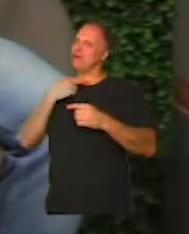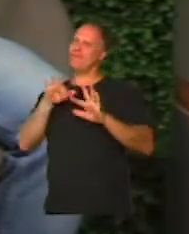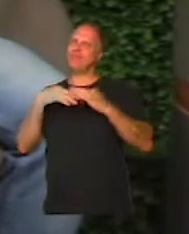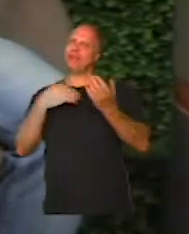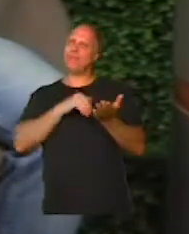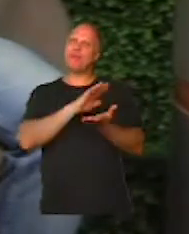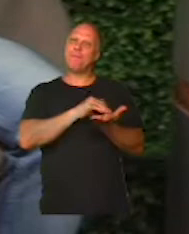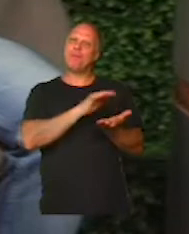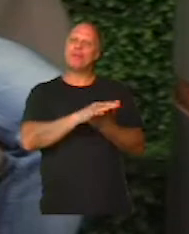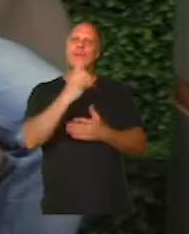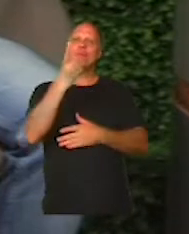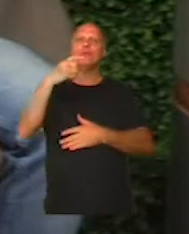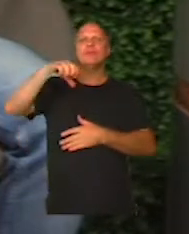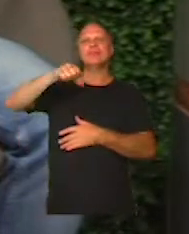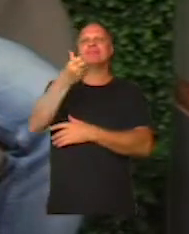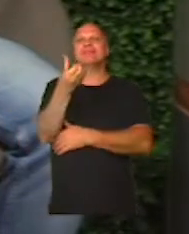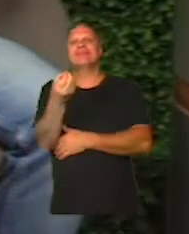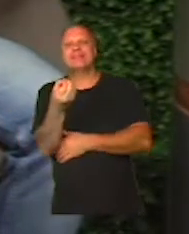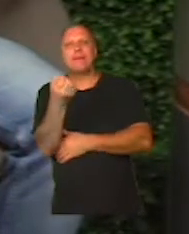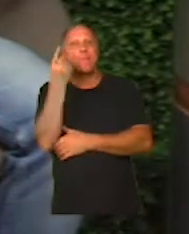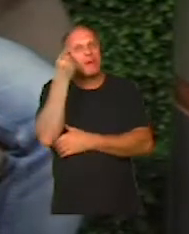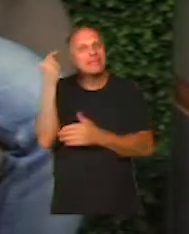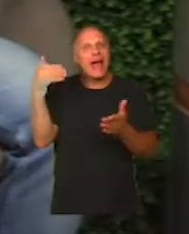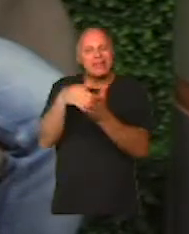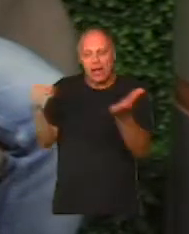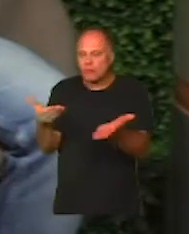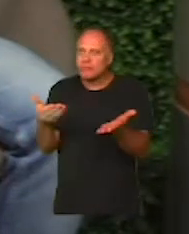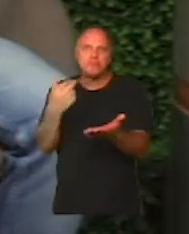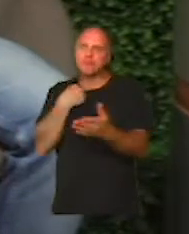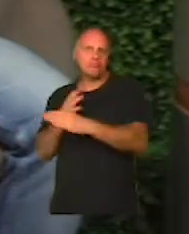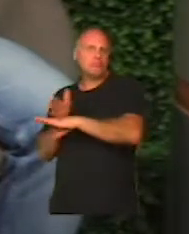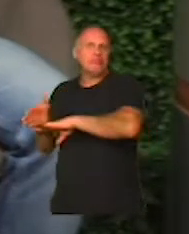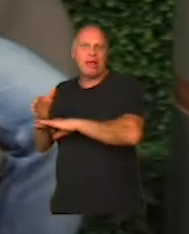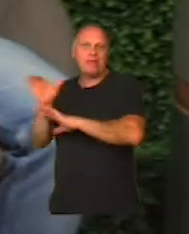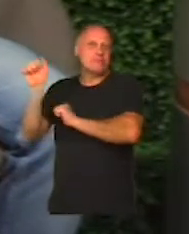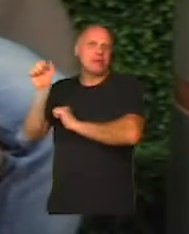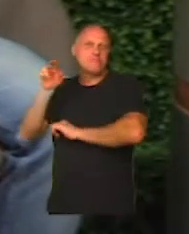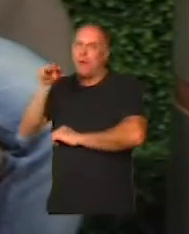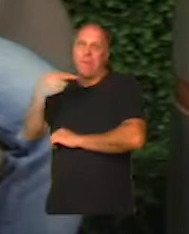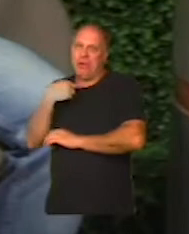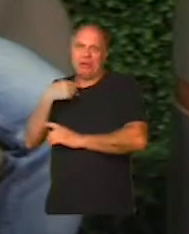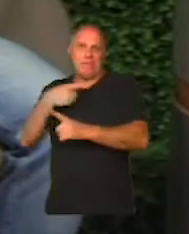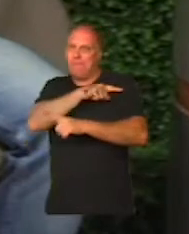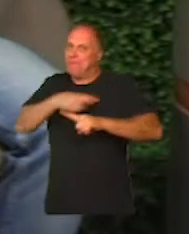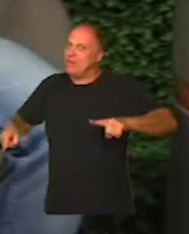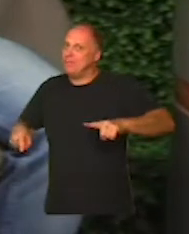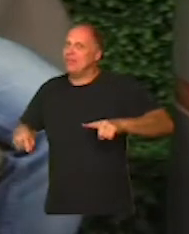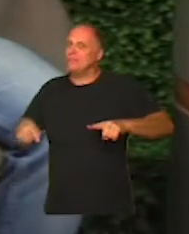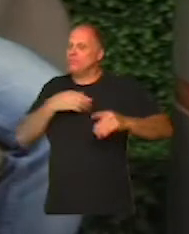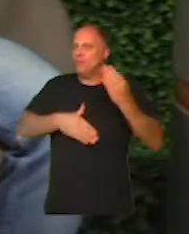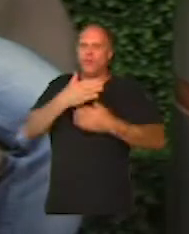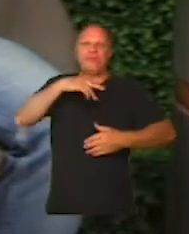1960. Você imagina que até agora ninguém pode entrar da família dele, ninguém que seja descendente do Fernando Arrabal.